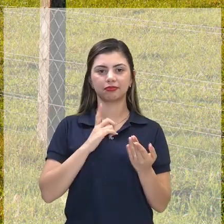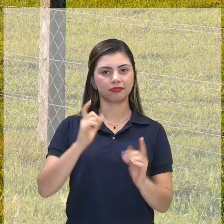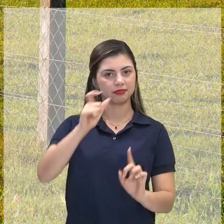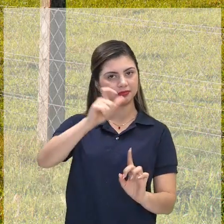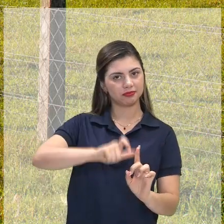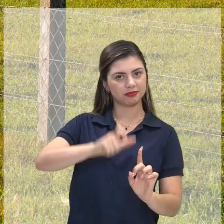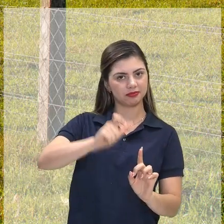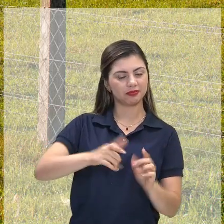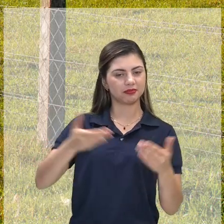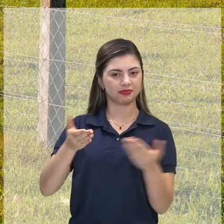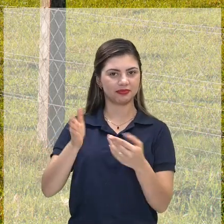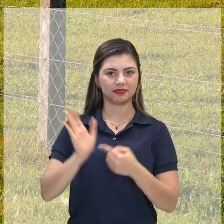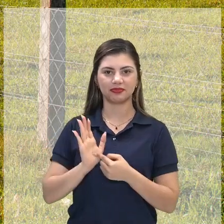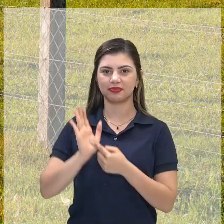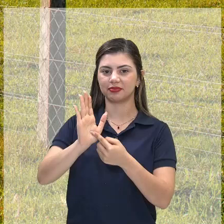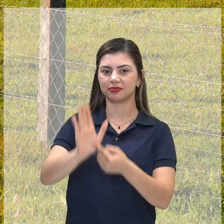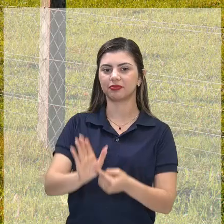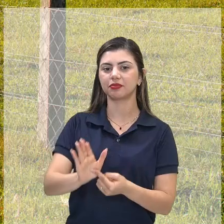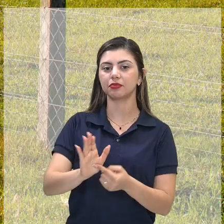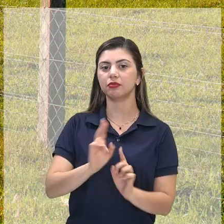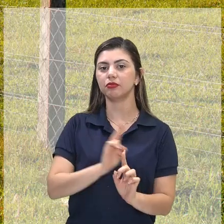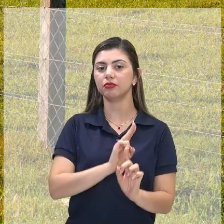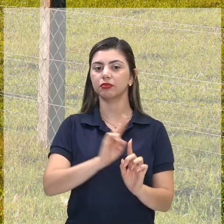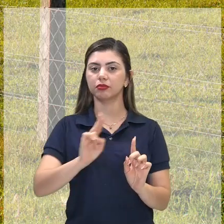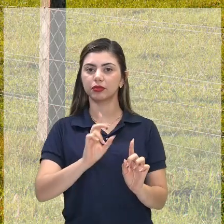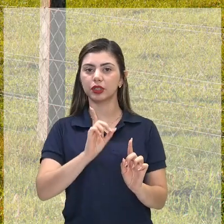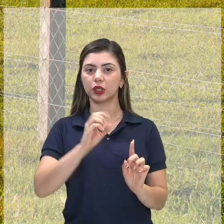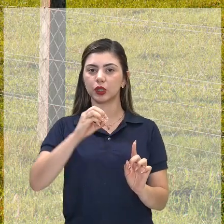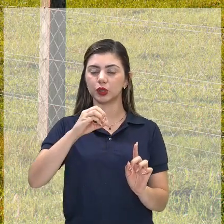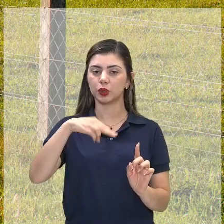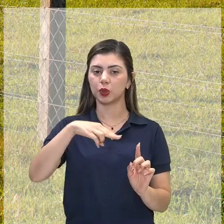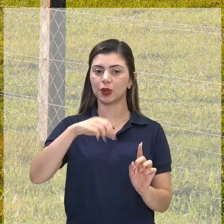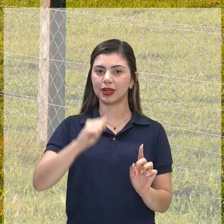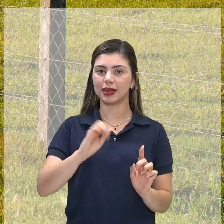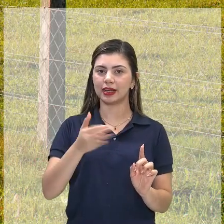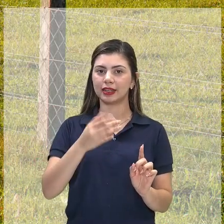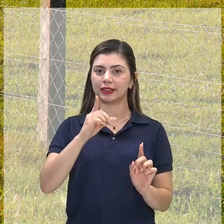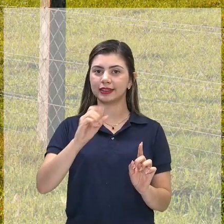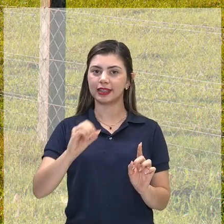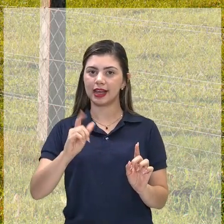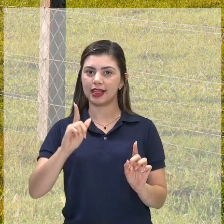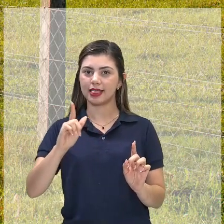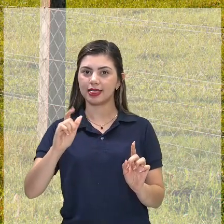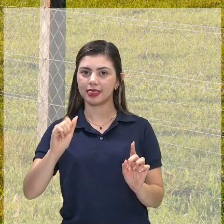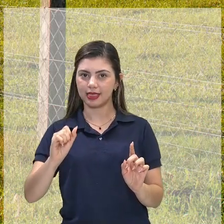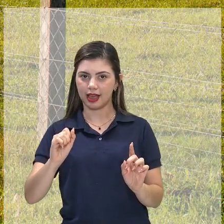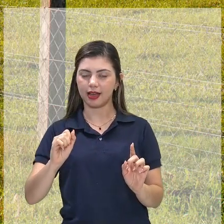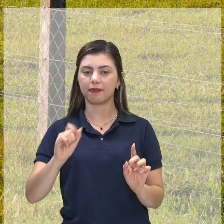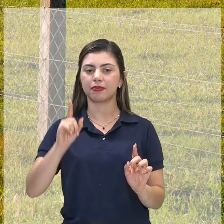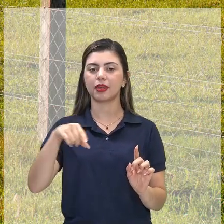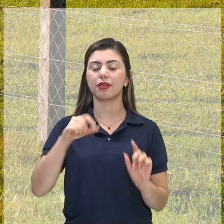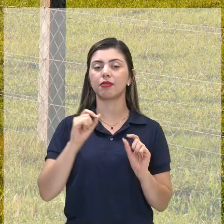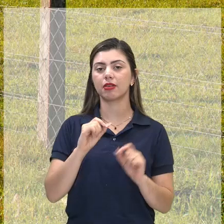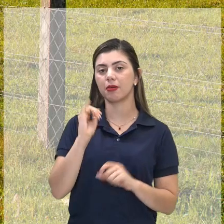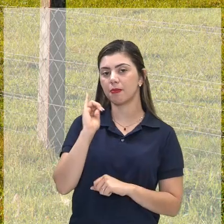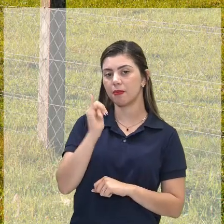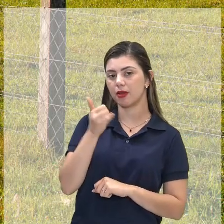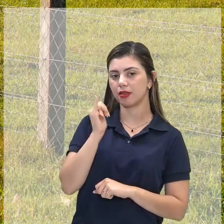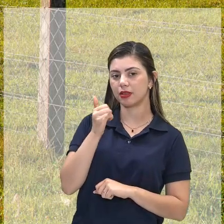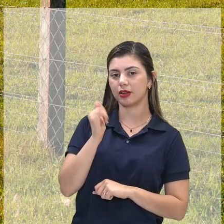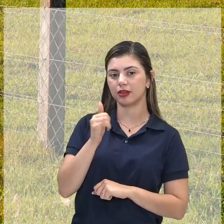para apresentar a vocês chamado Dona Dadá, que é uma narrativa baseada numa